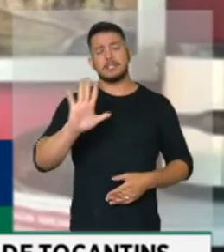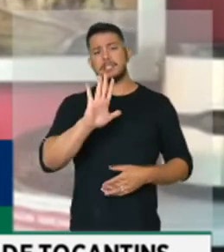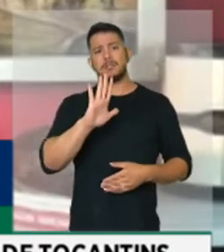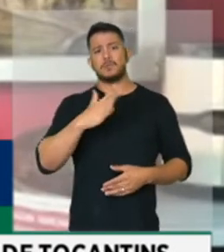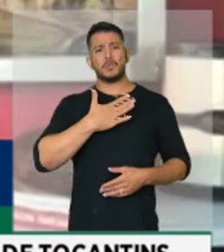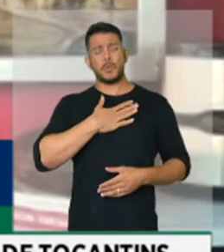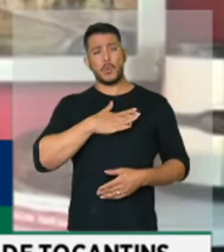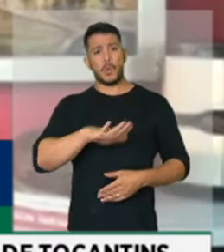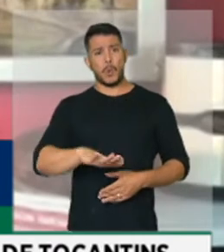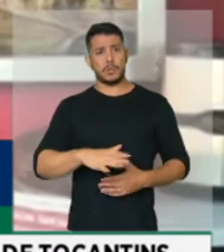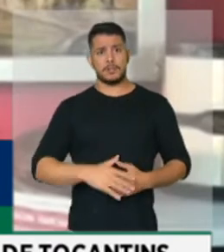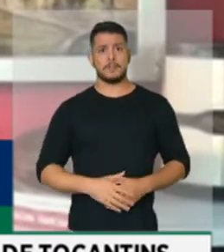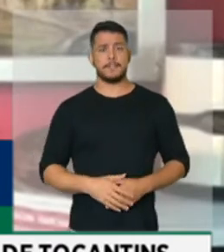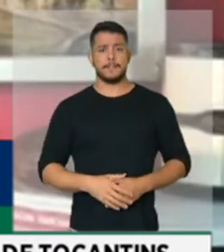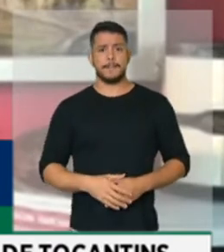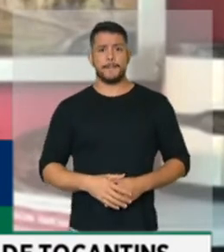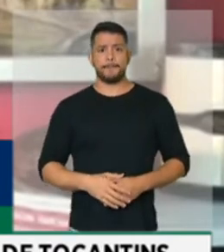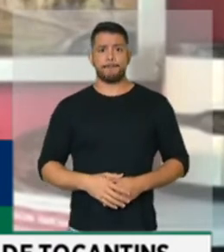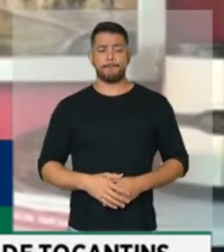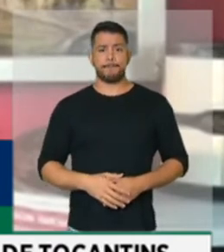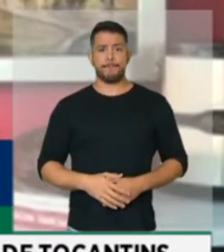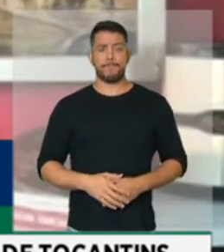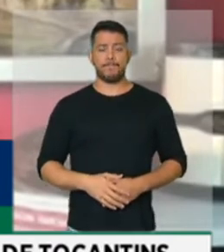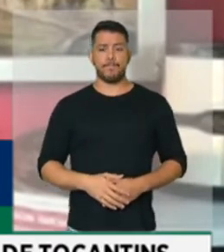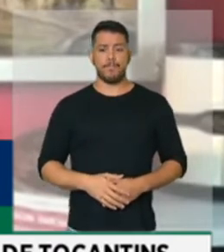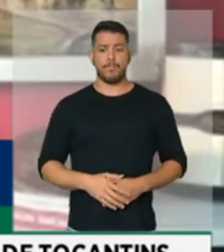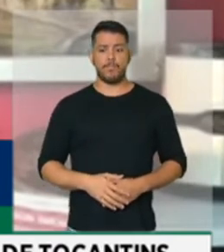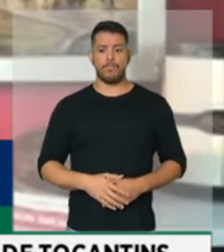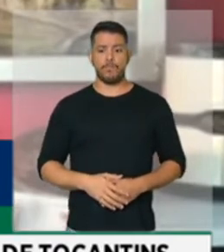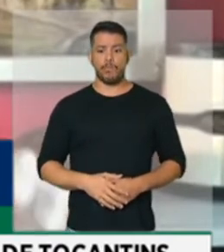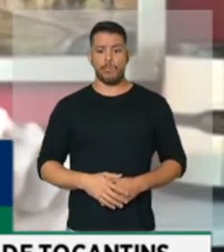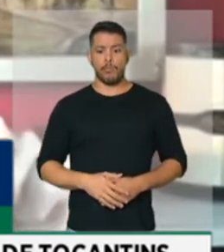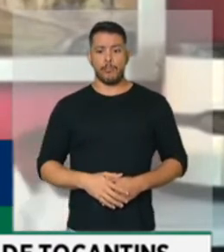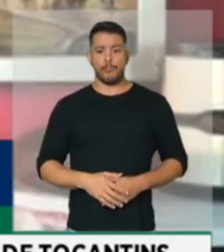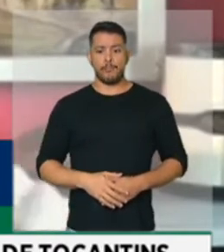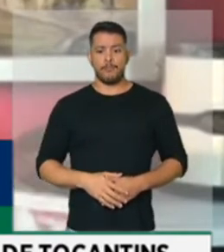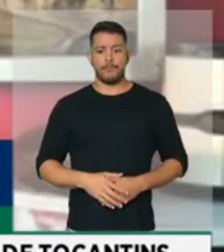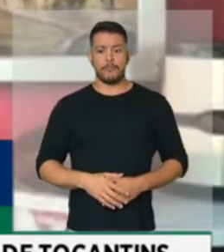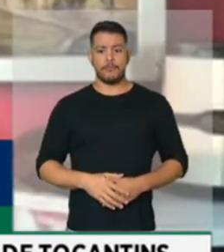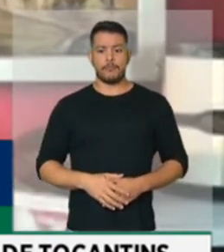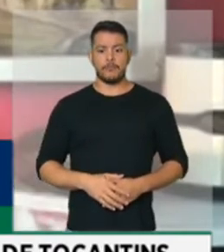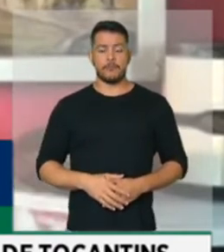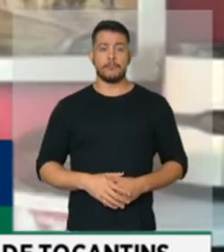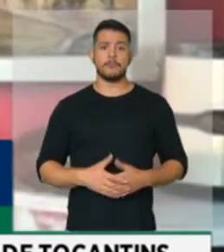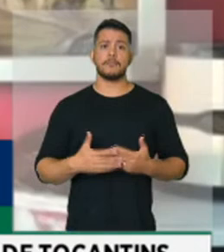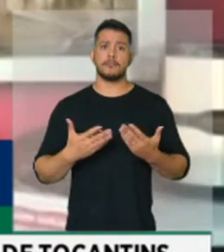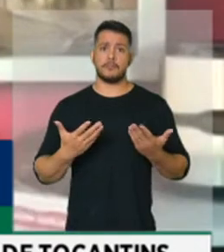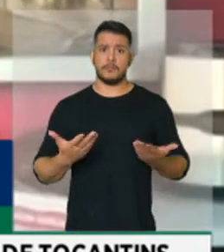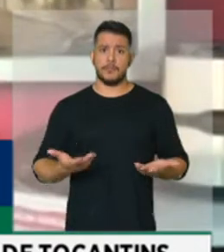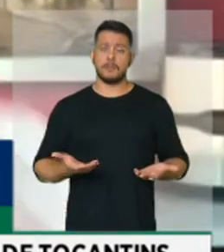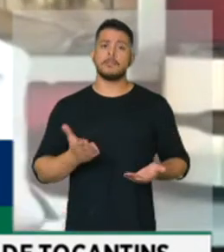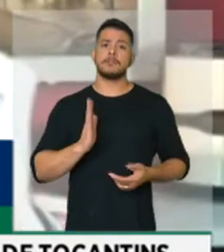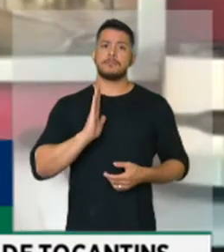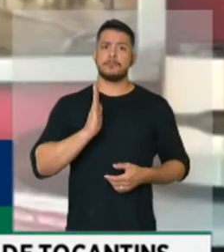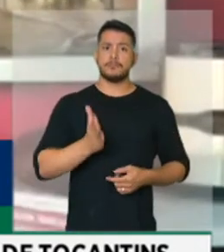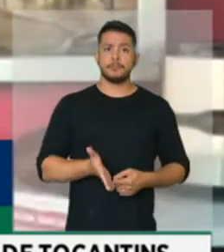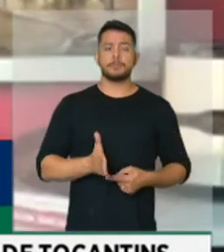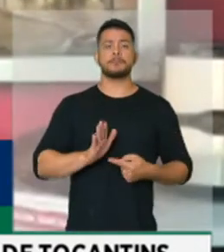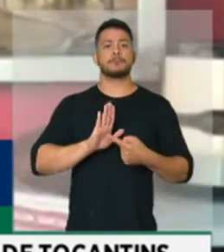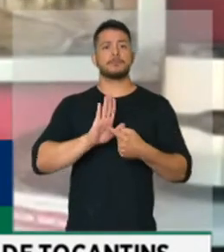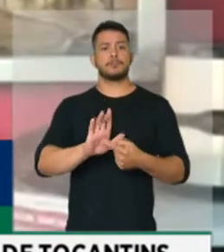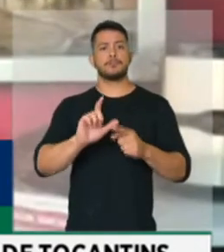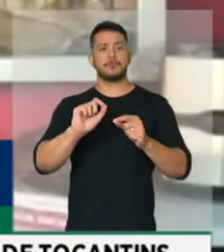brasileiro desaprovam esse governo. E nós... foram apresentados na semana passada um super pedido de